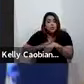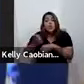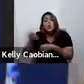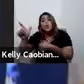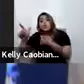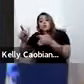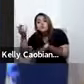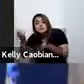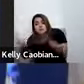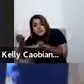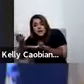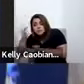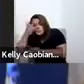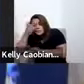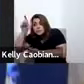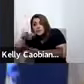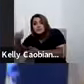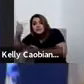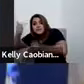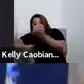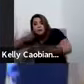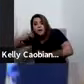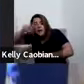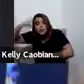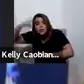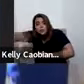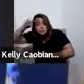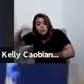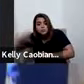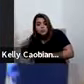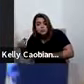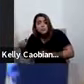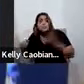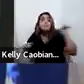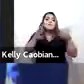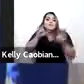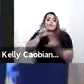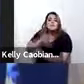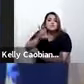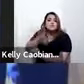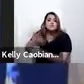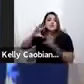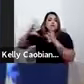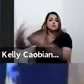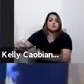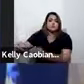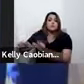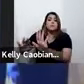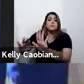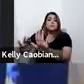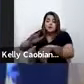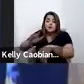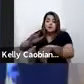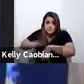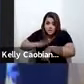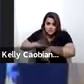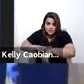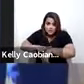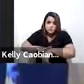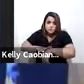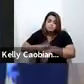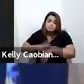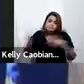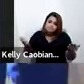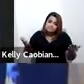ela tentou fazer isso como uma forma de pressão. Mas o momento, quem sabe,